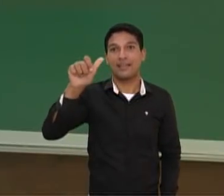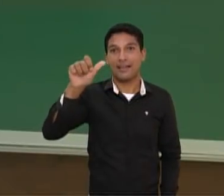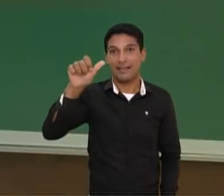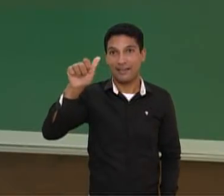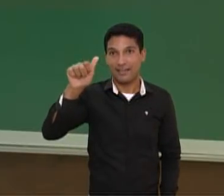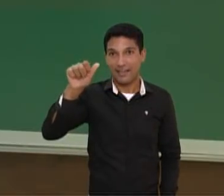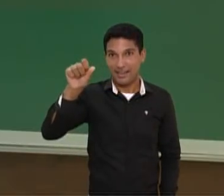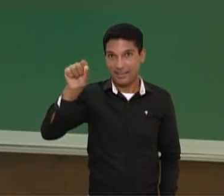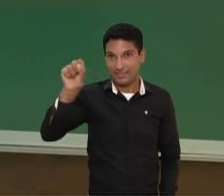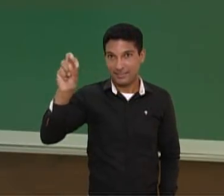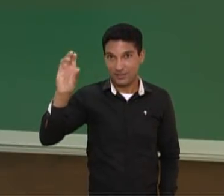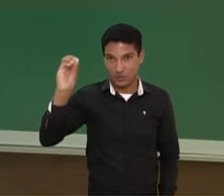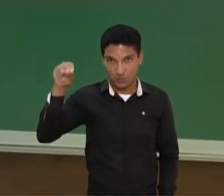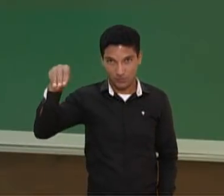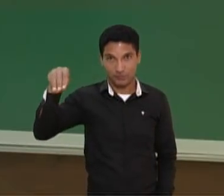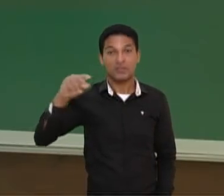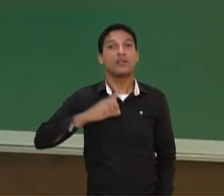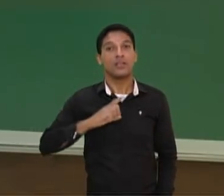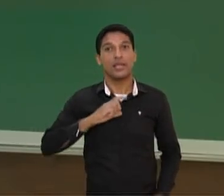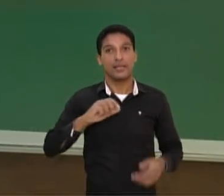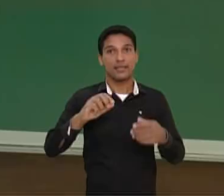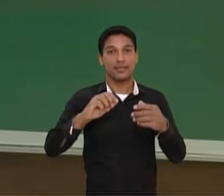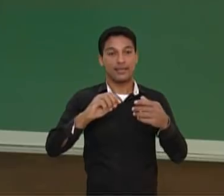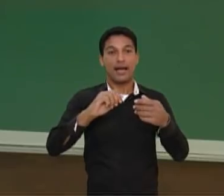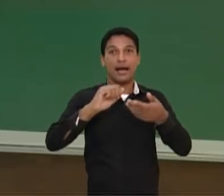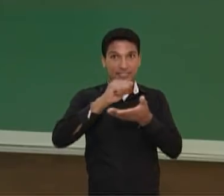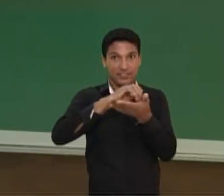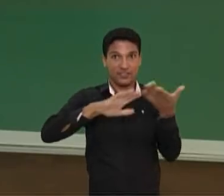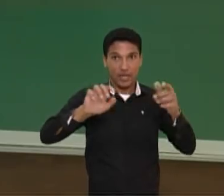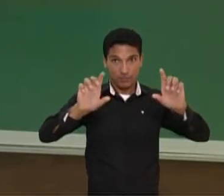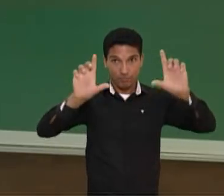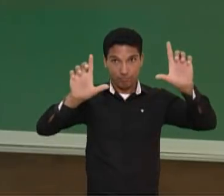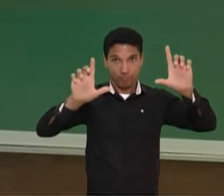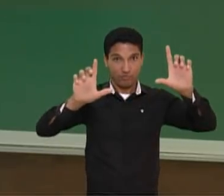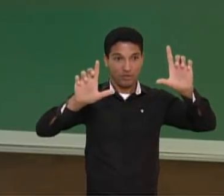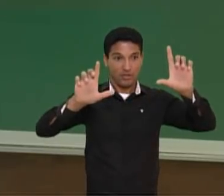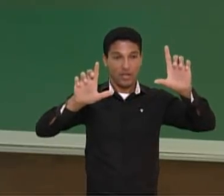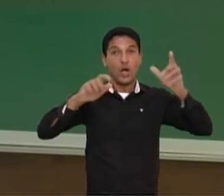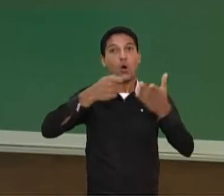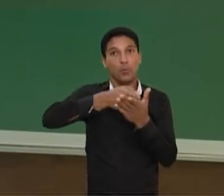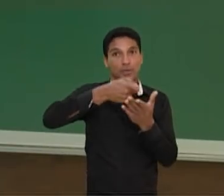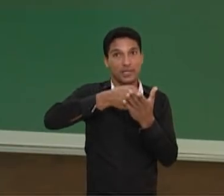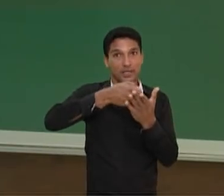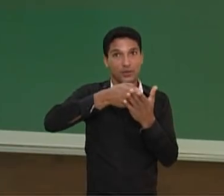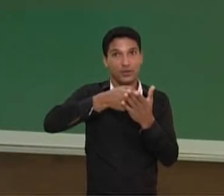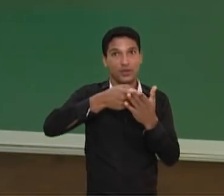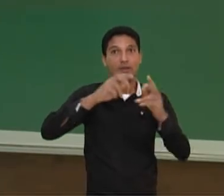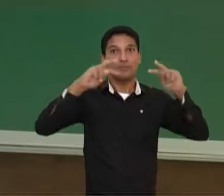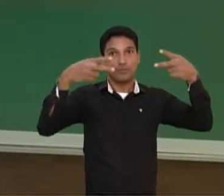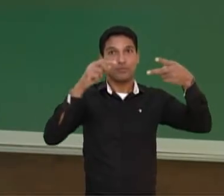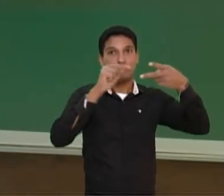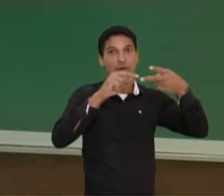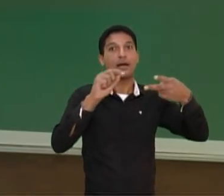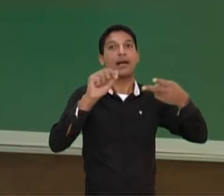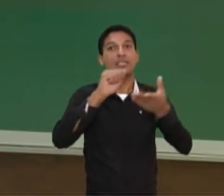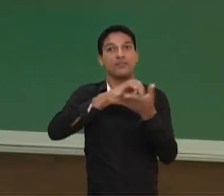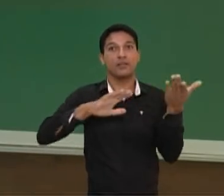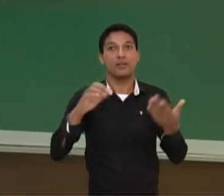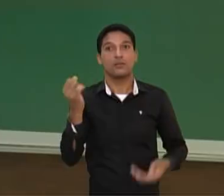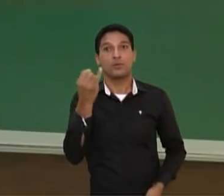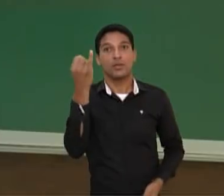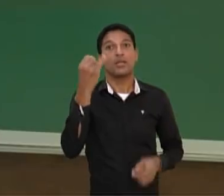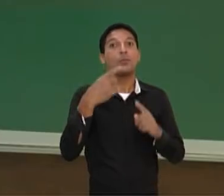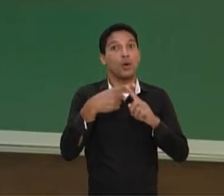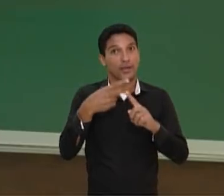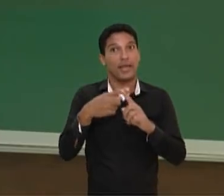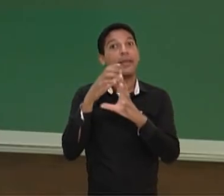Classroom, você tem algumas atividades obrigatórias para serem realizadas, tá? Esta atividade é importante, por quê? Porque ela vale